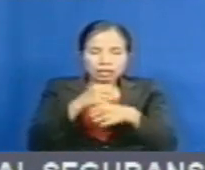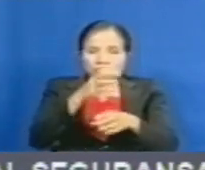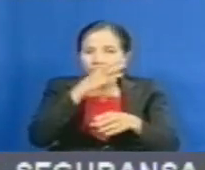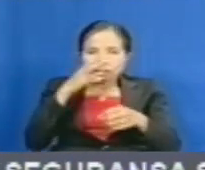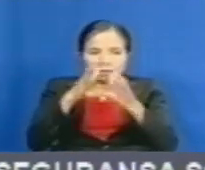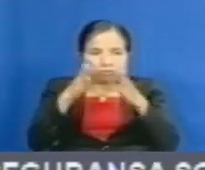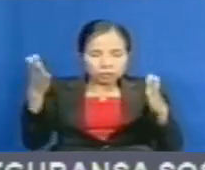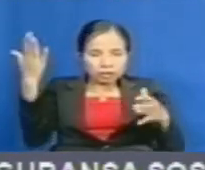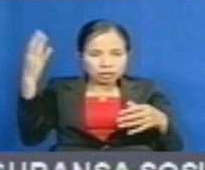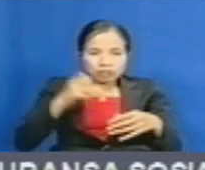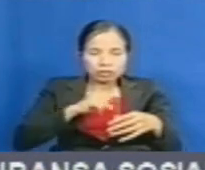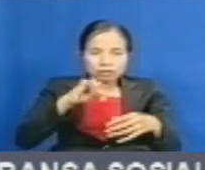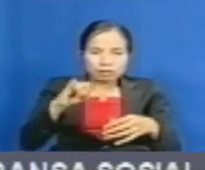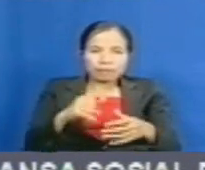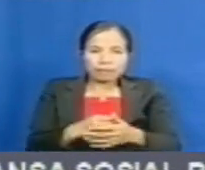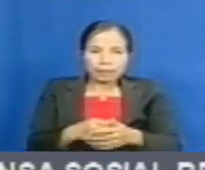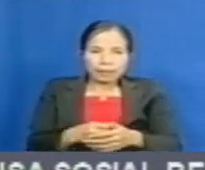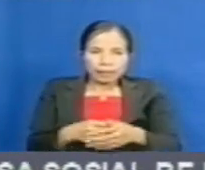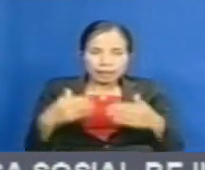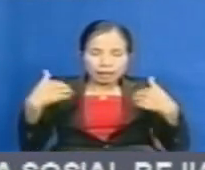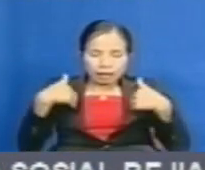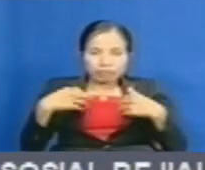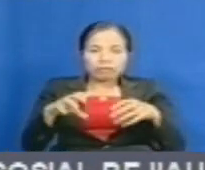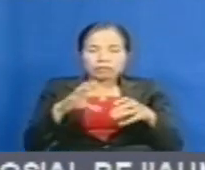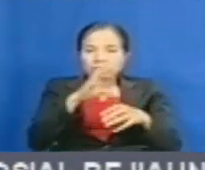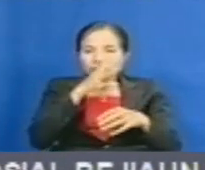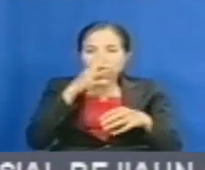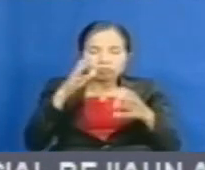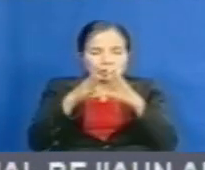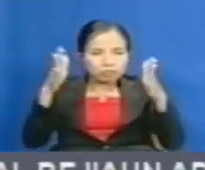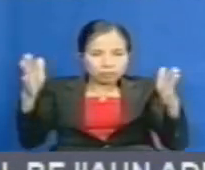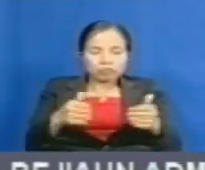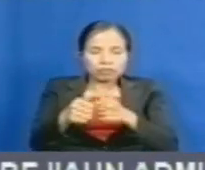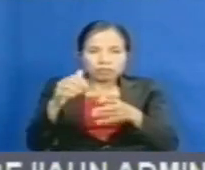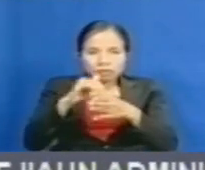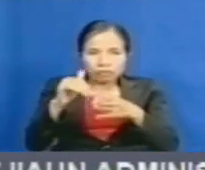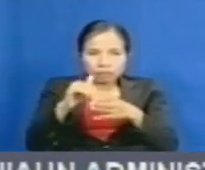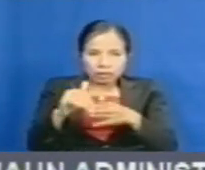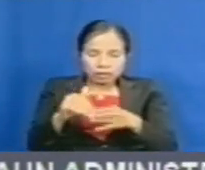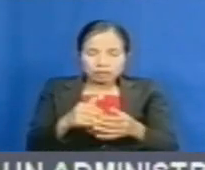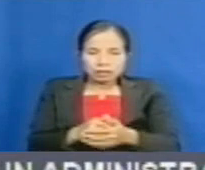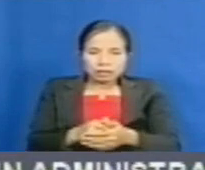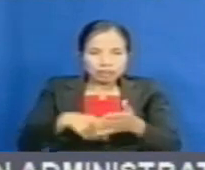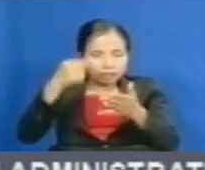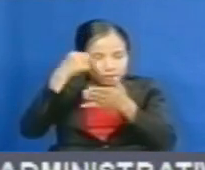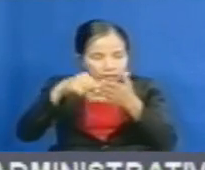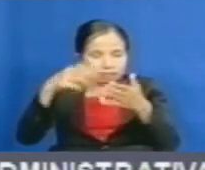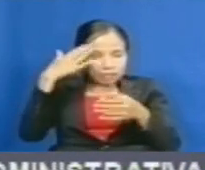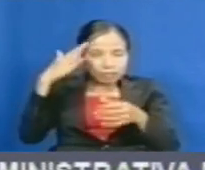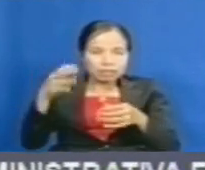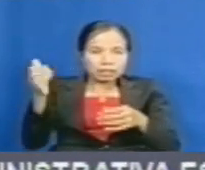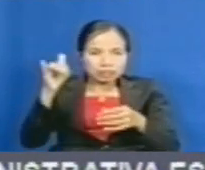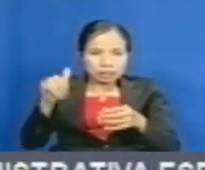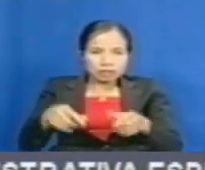suai, recluso sira, e a cantreiro bot, e a tos bot. E siramos ter formação, balo ter língua, a quera que la atende. Si